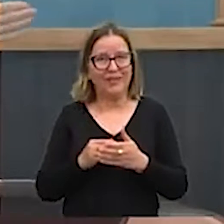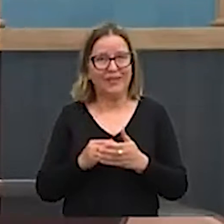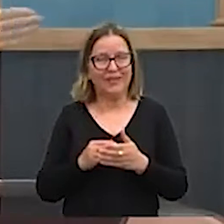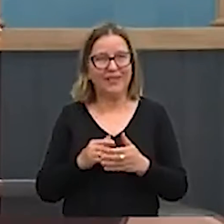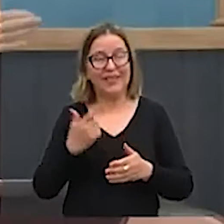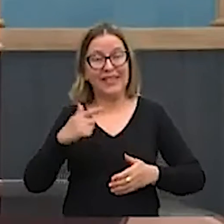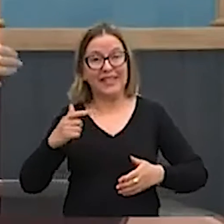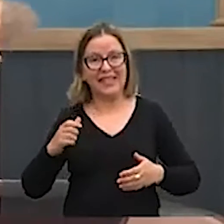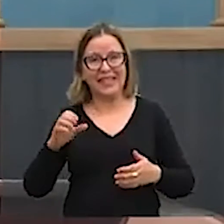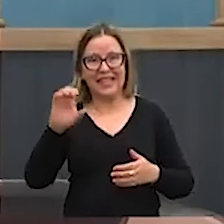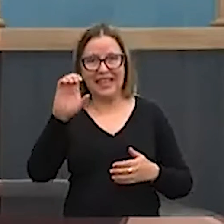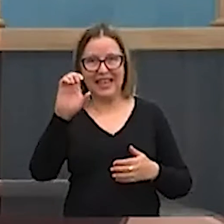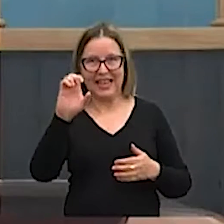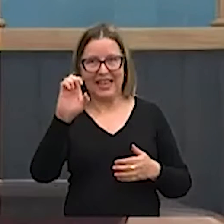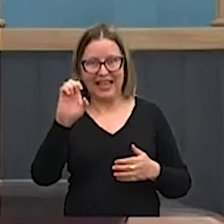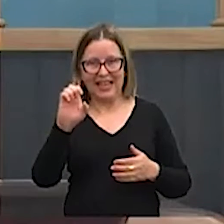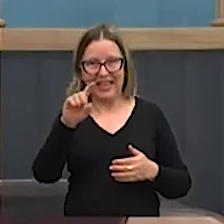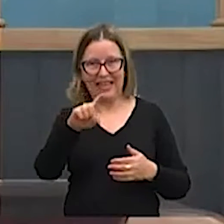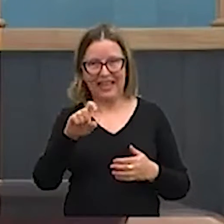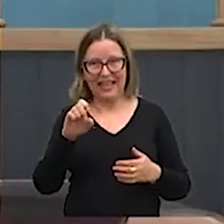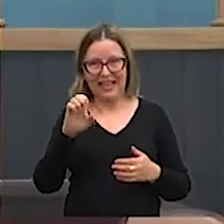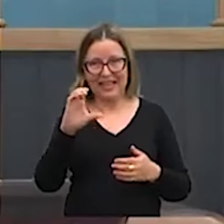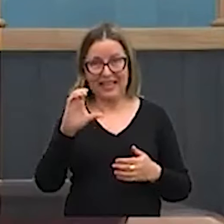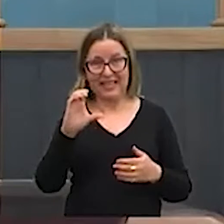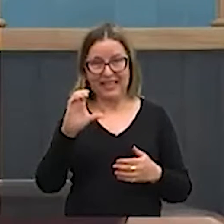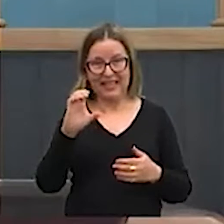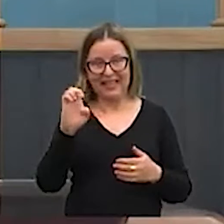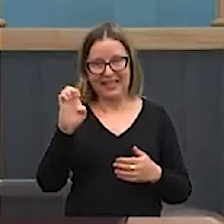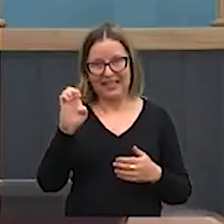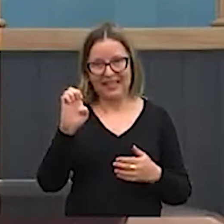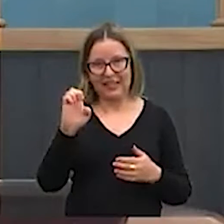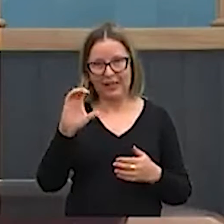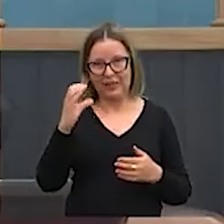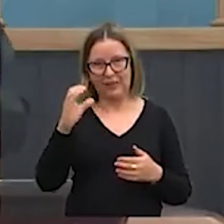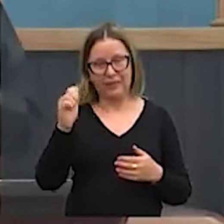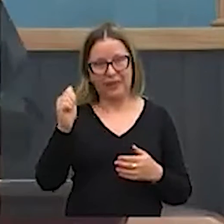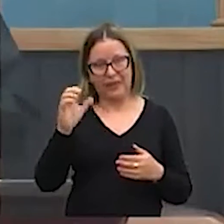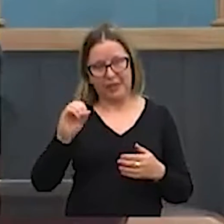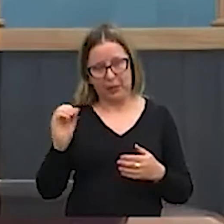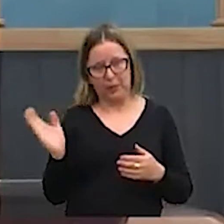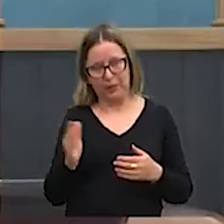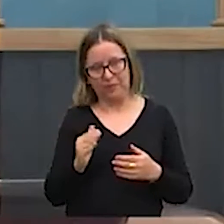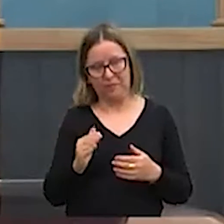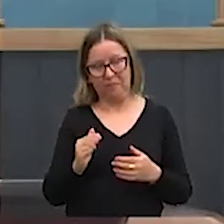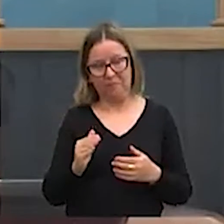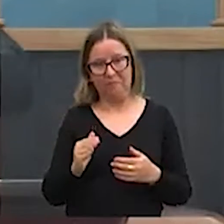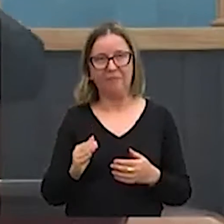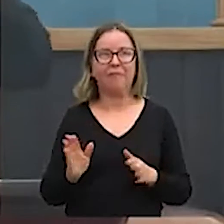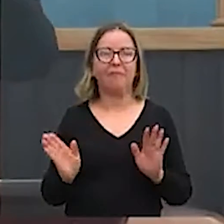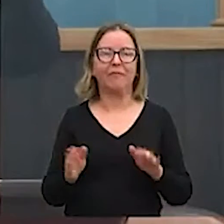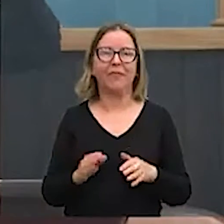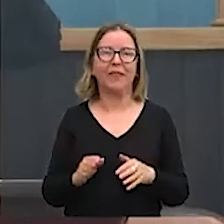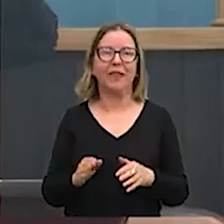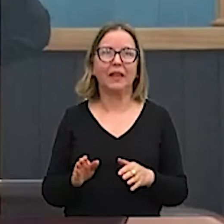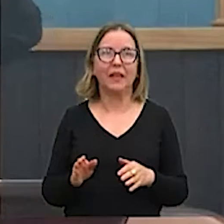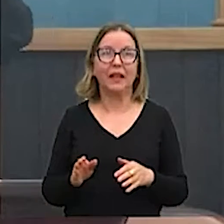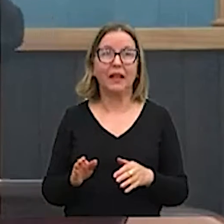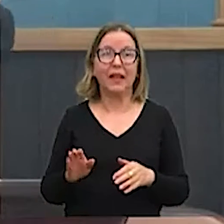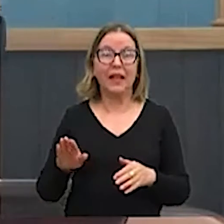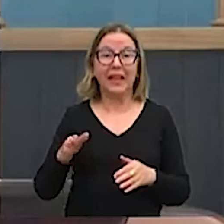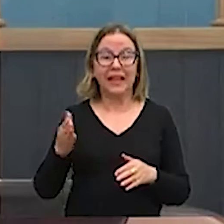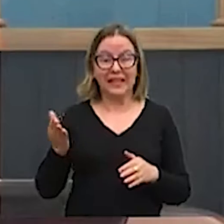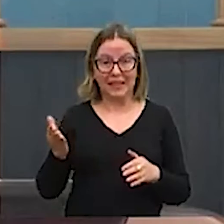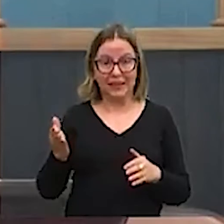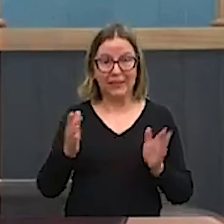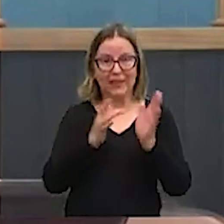desta conversa tem os gregos, lá no versículo 21, os gregos. Então Jesus veio como